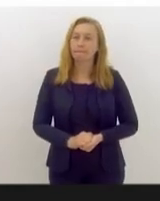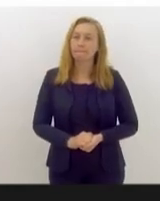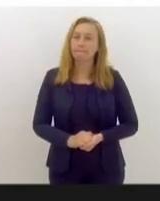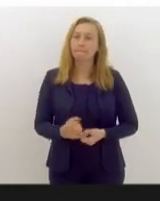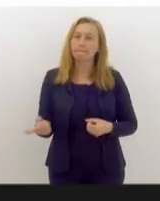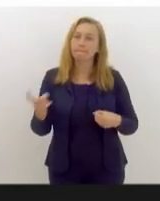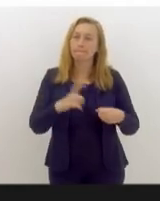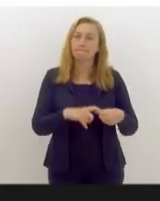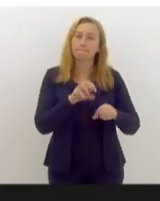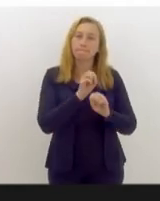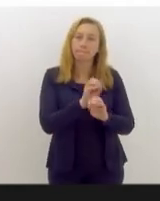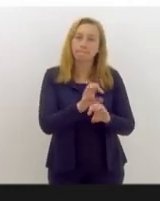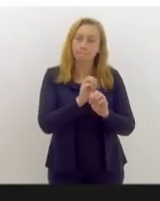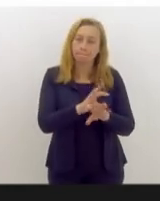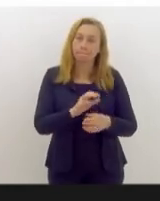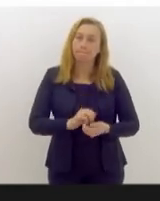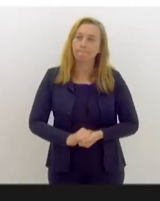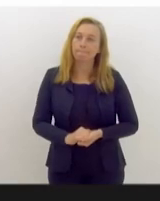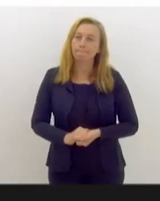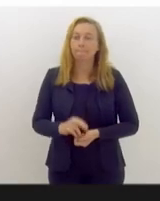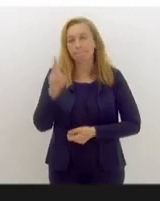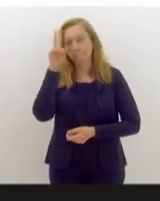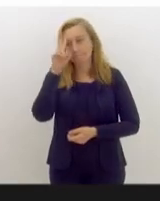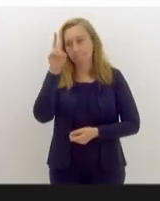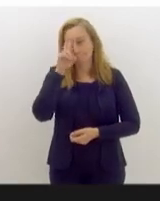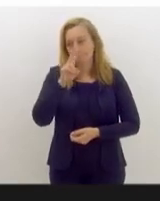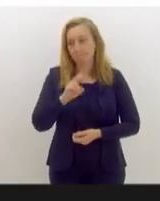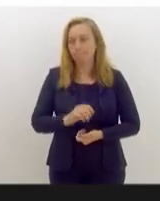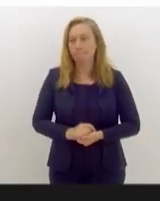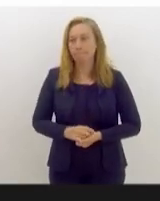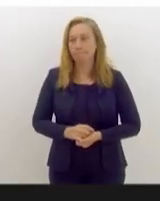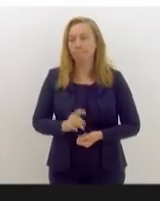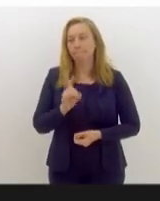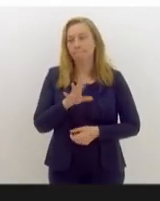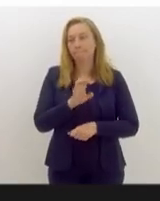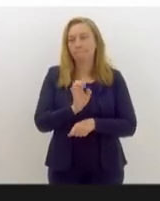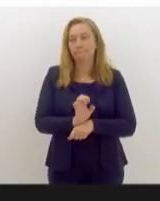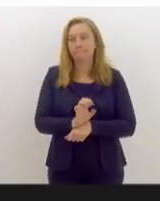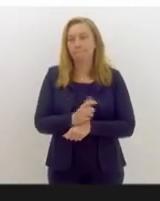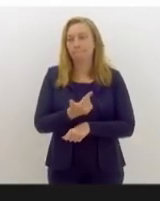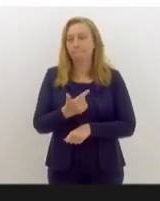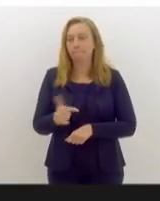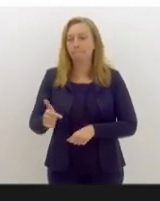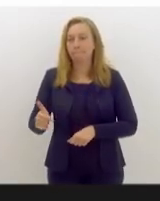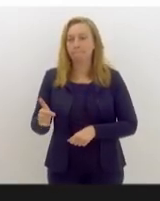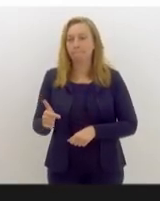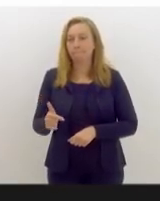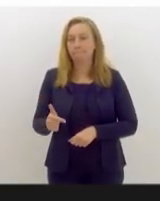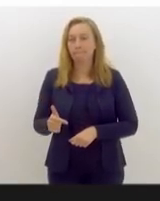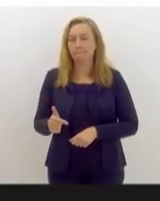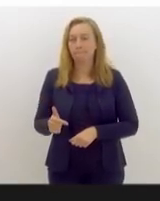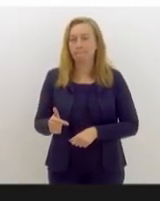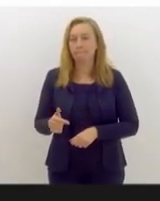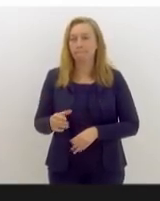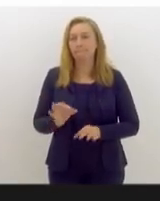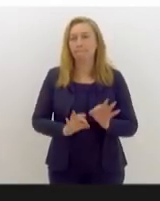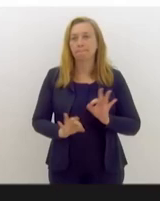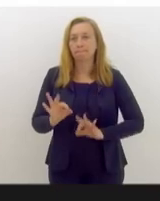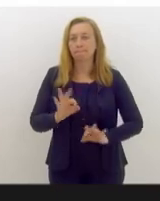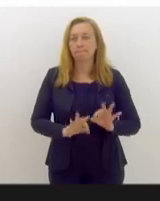voltado à educação, lembrando que o único estado que não tem ainda o seu